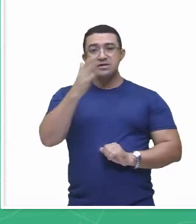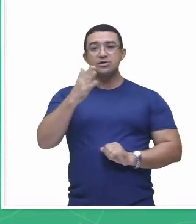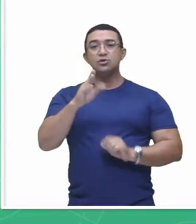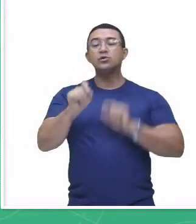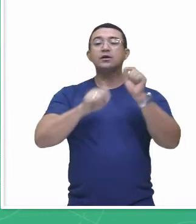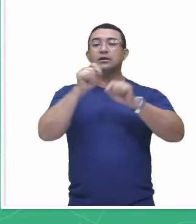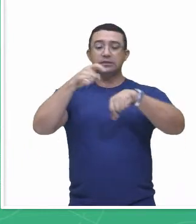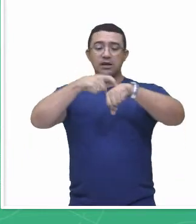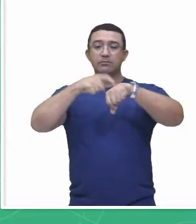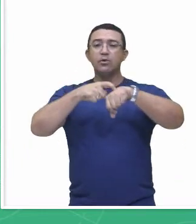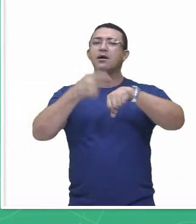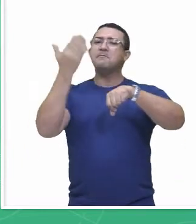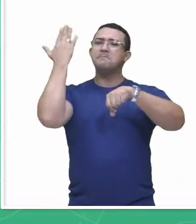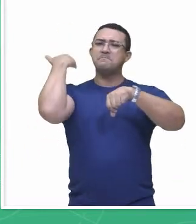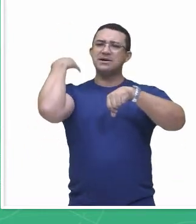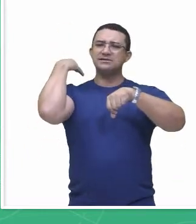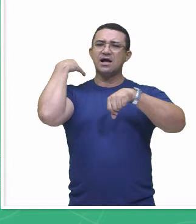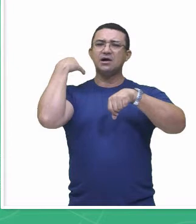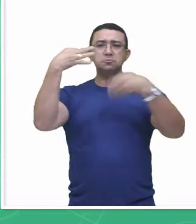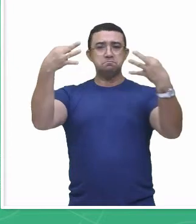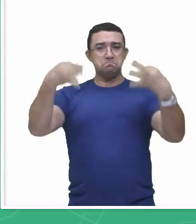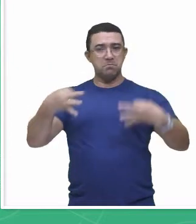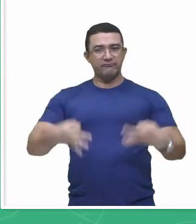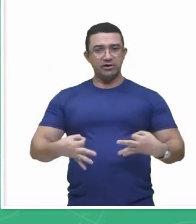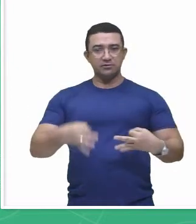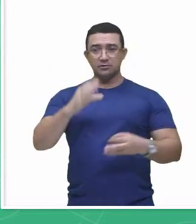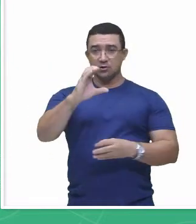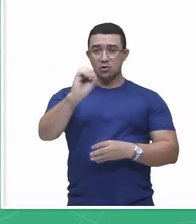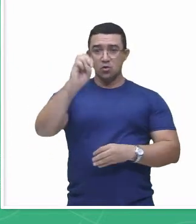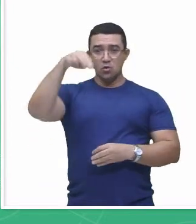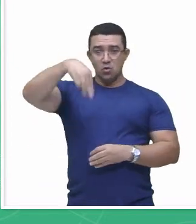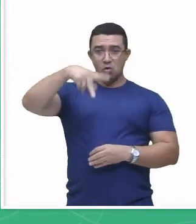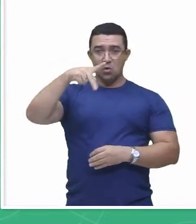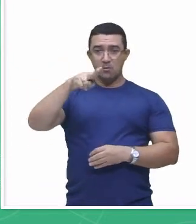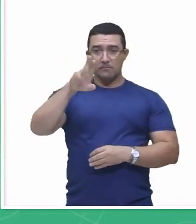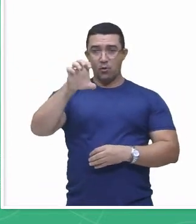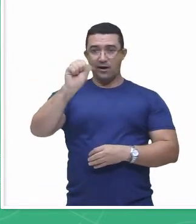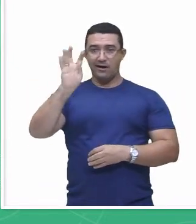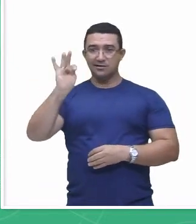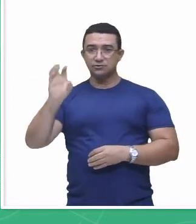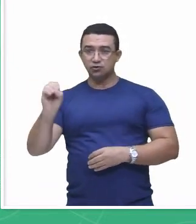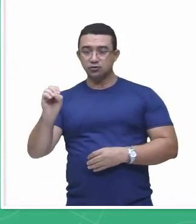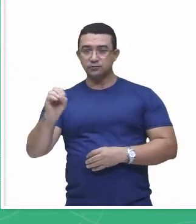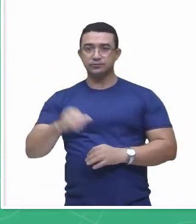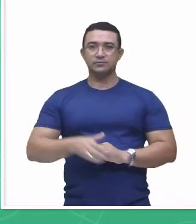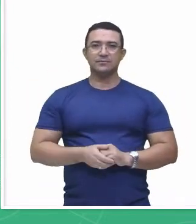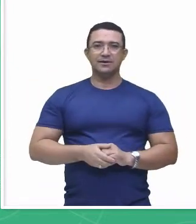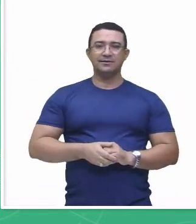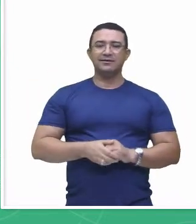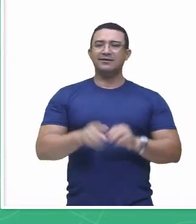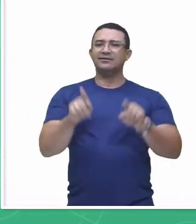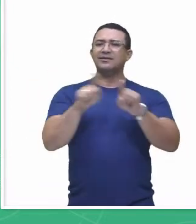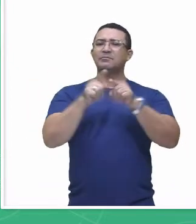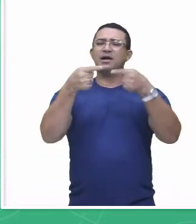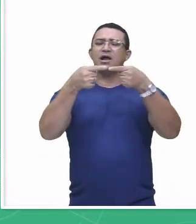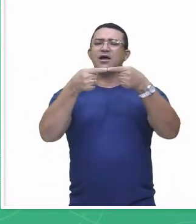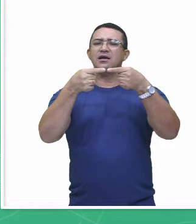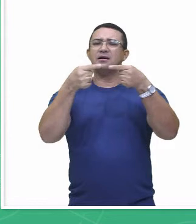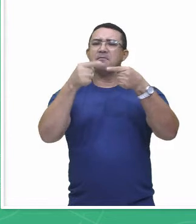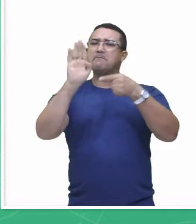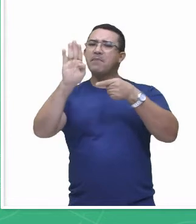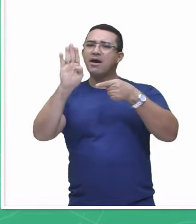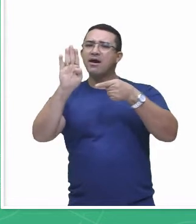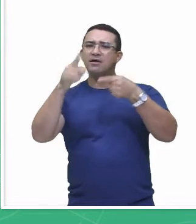pretérito perfeito composto, verbo haber mais particípio. Não poderia ser a letra B, porque eu estou dizendo aqui, Luna